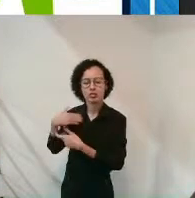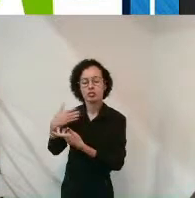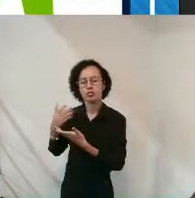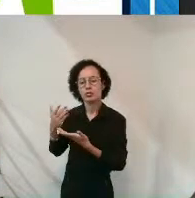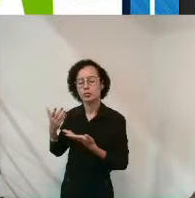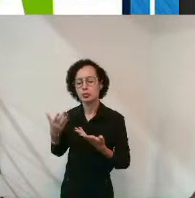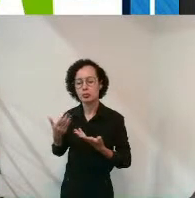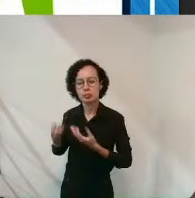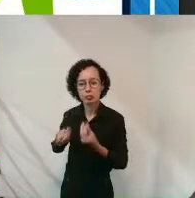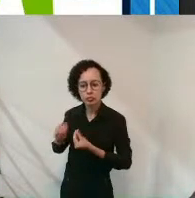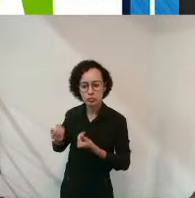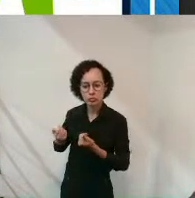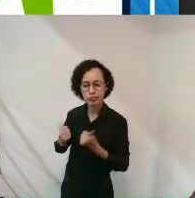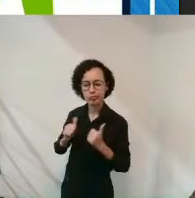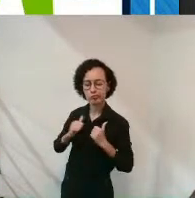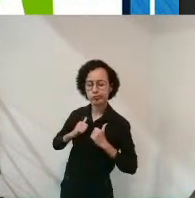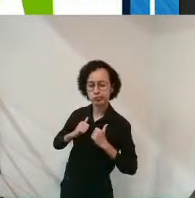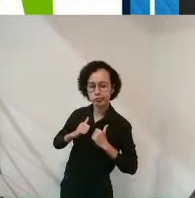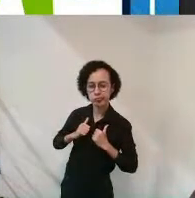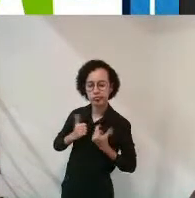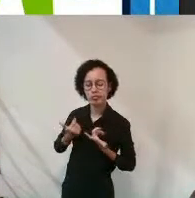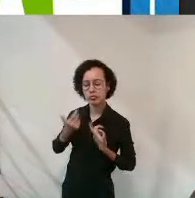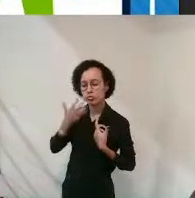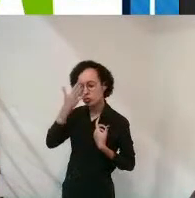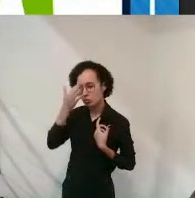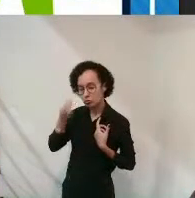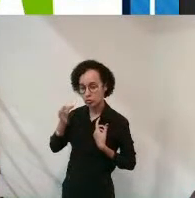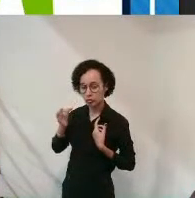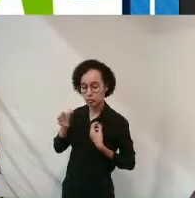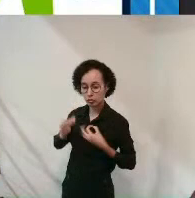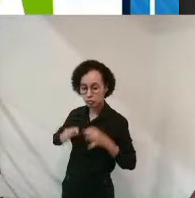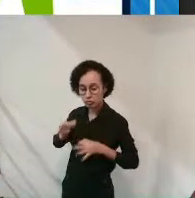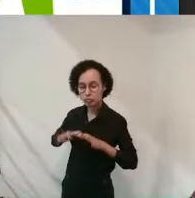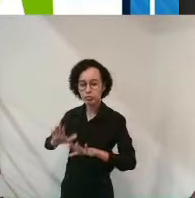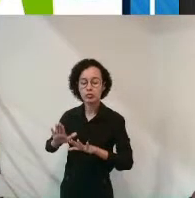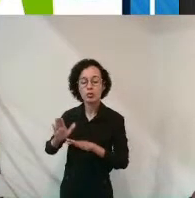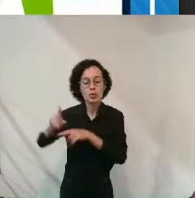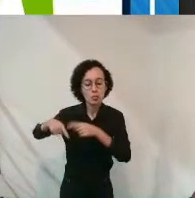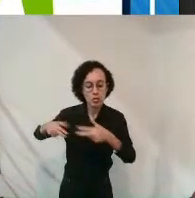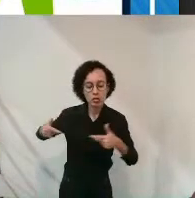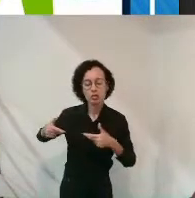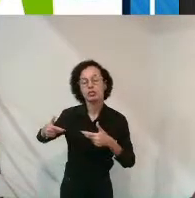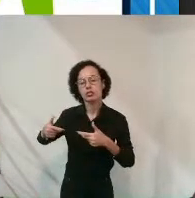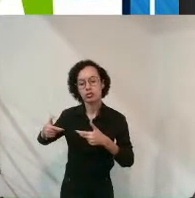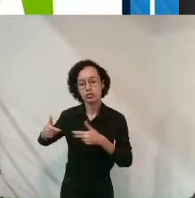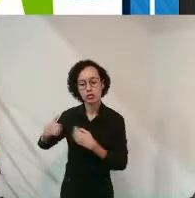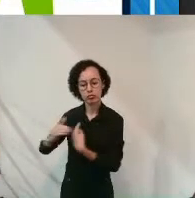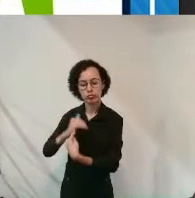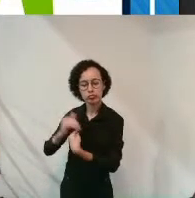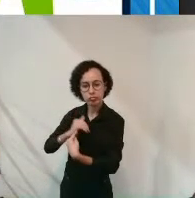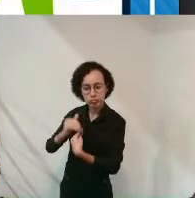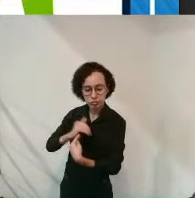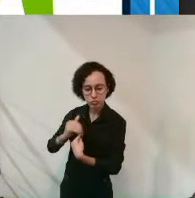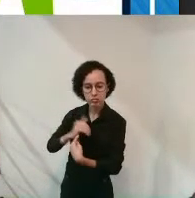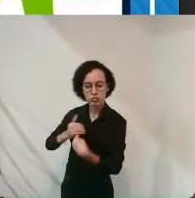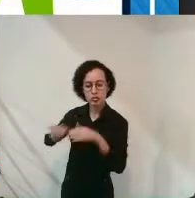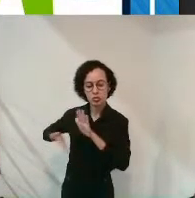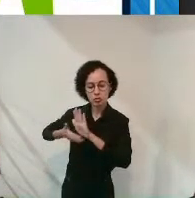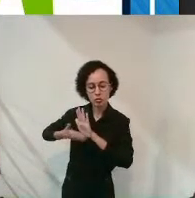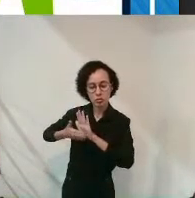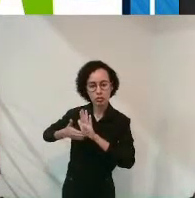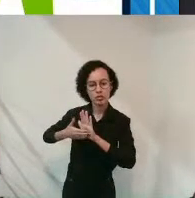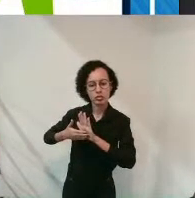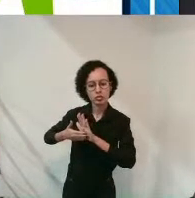muita acomodação de conceitos jurídicos. Esse material orientador, portanto, tem a proposta de ser